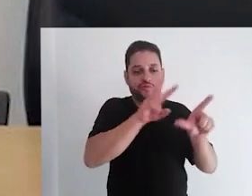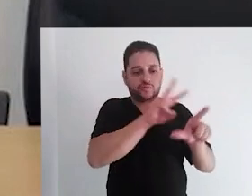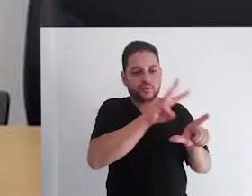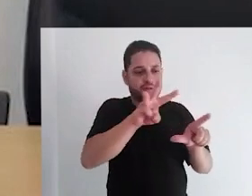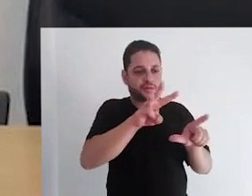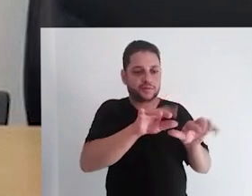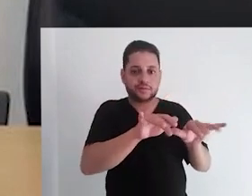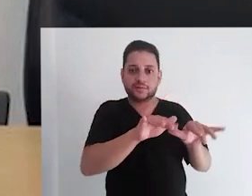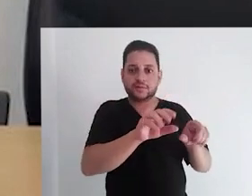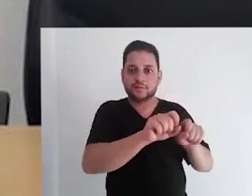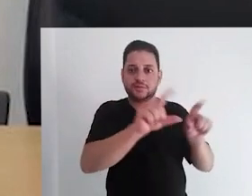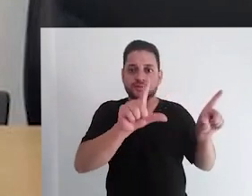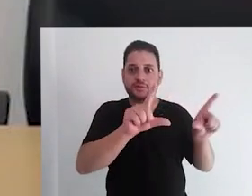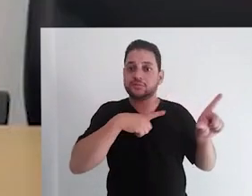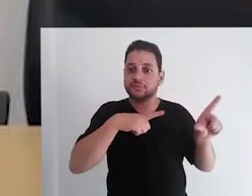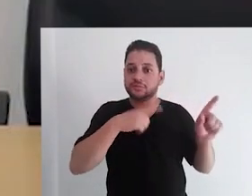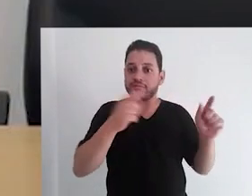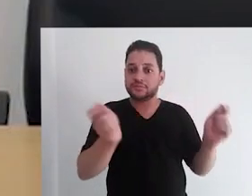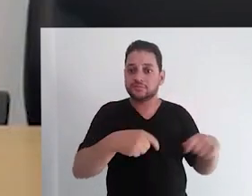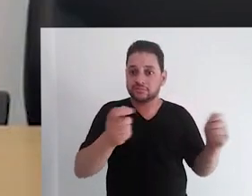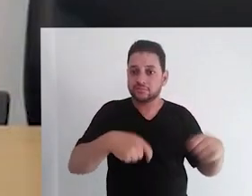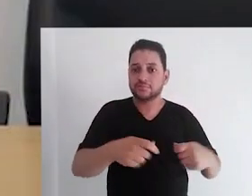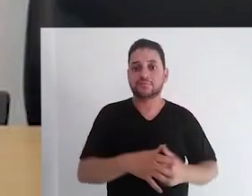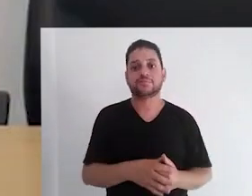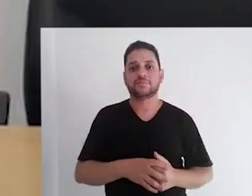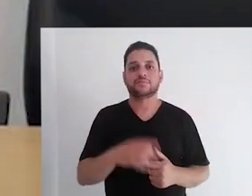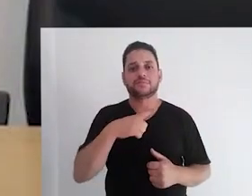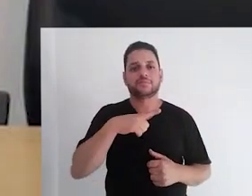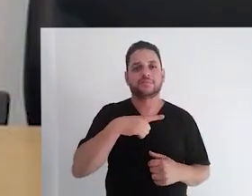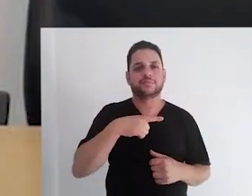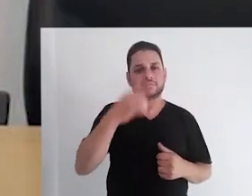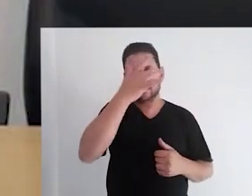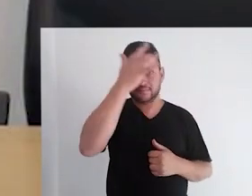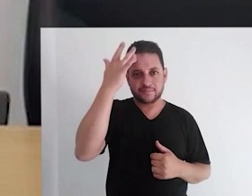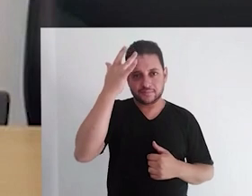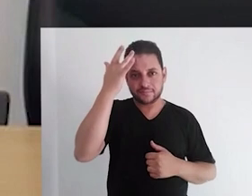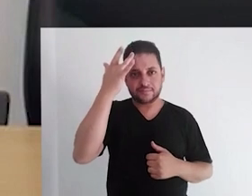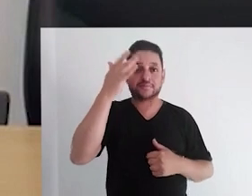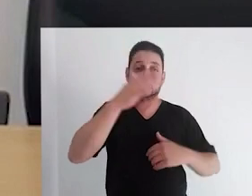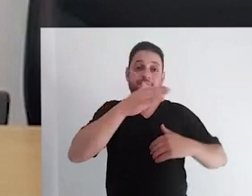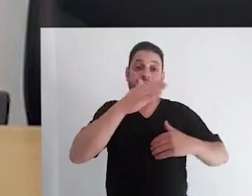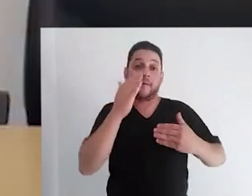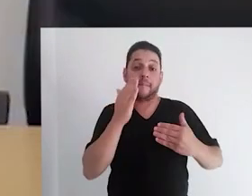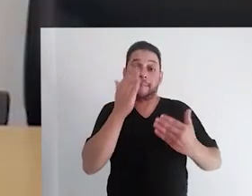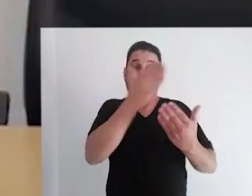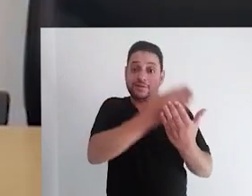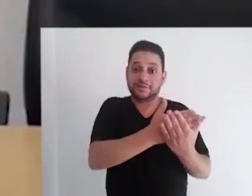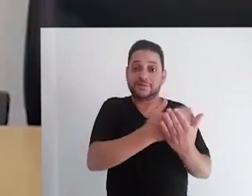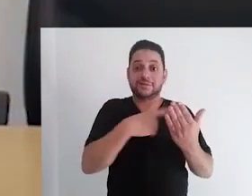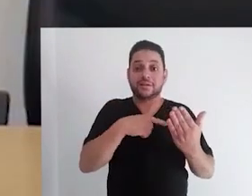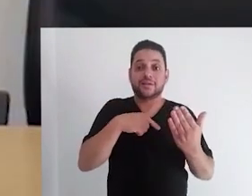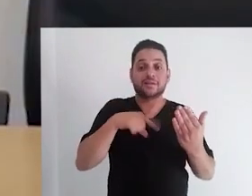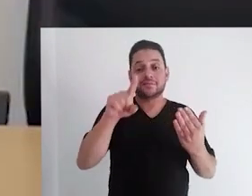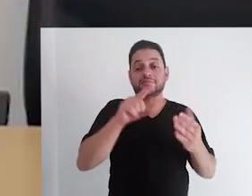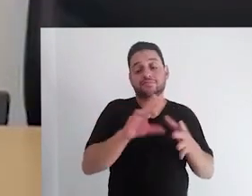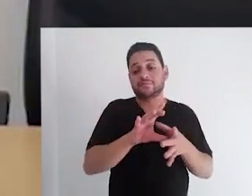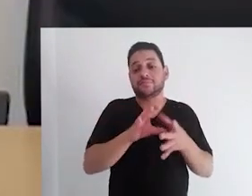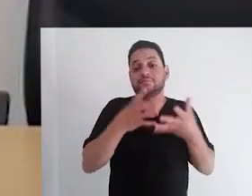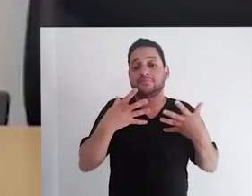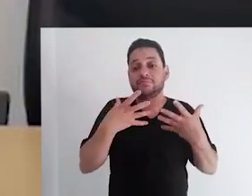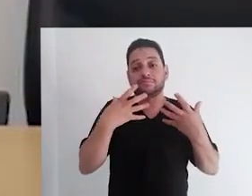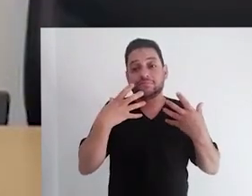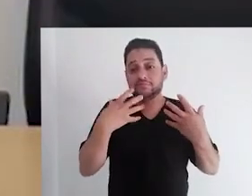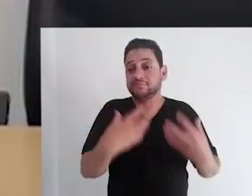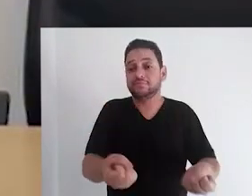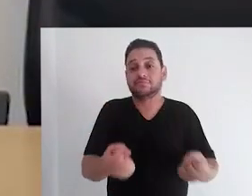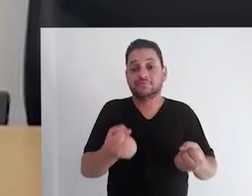uma satisfação bastante grande das pessoas que estão tendo seus processos levados voluntariamente, vale